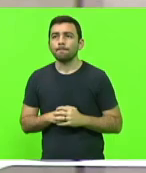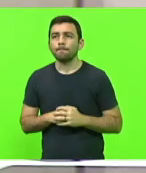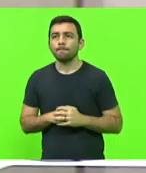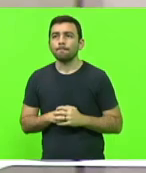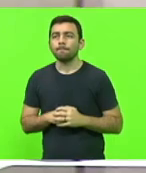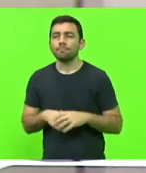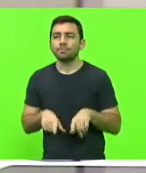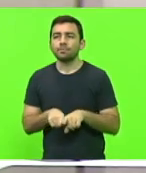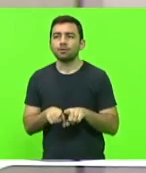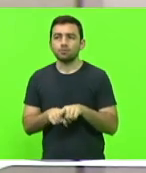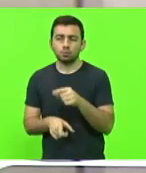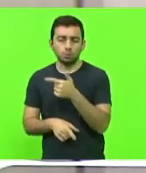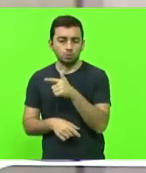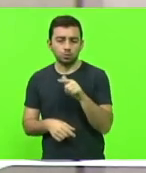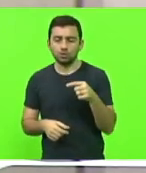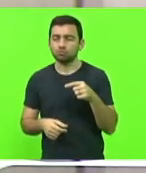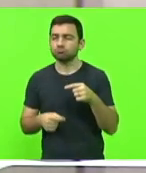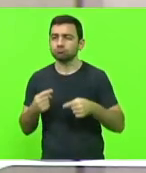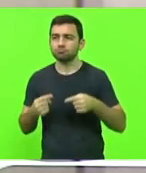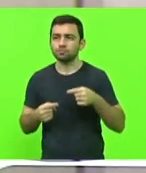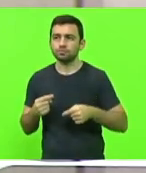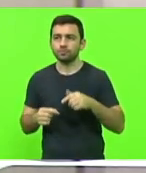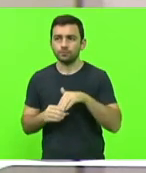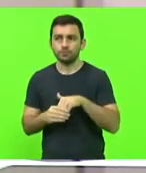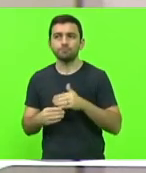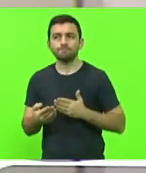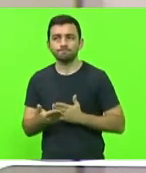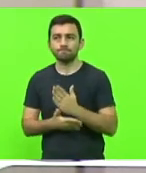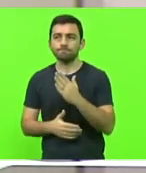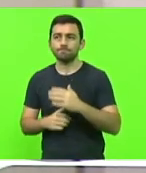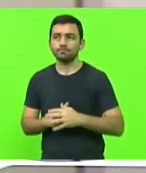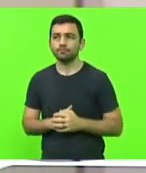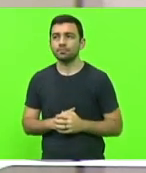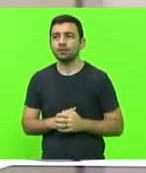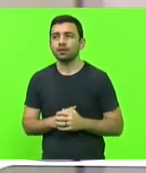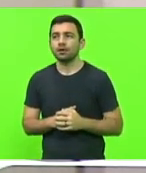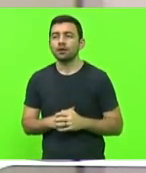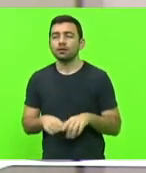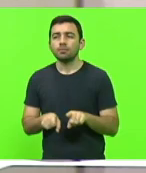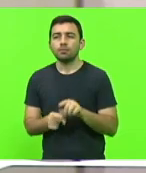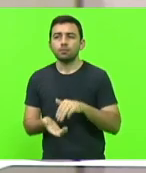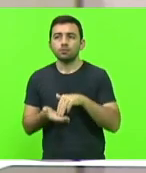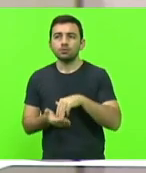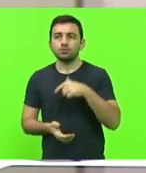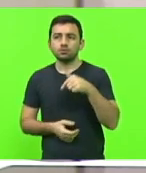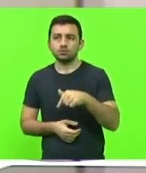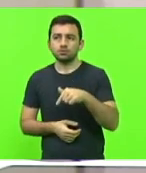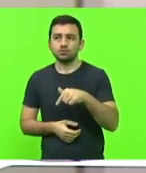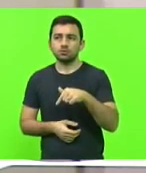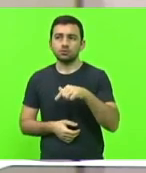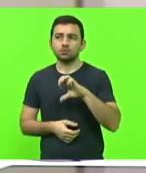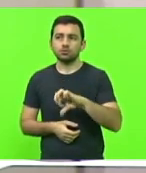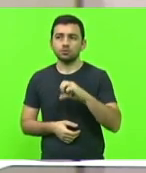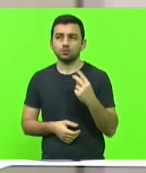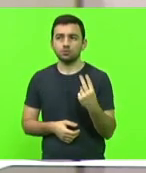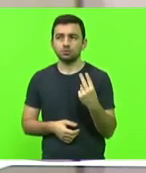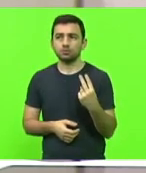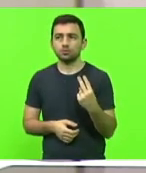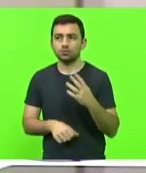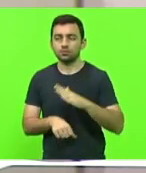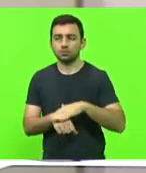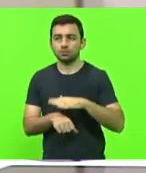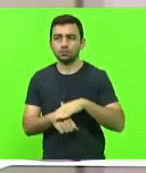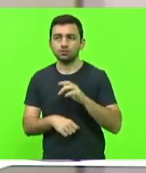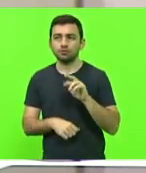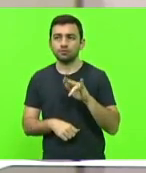Não havendo quem queira discutir, em votação. Aprovado. Moção número 792, deputado Tiago